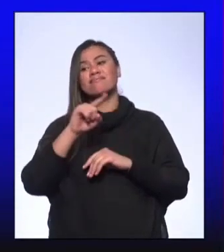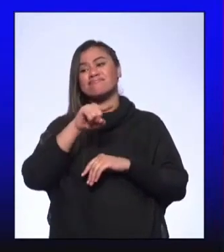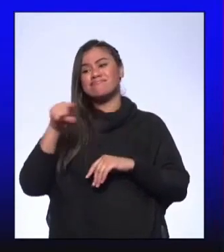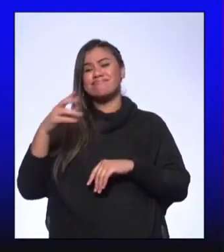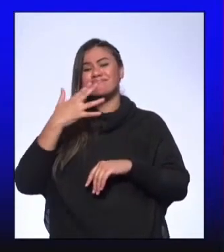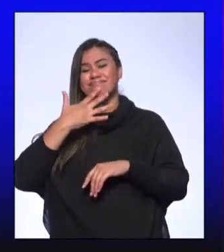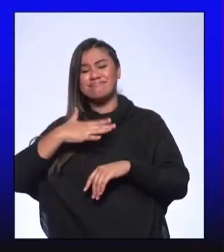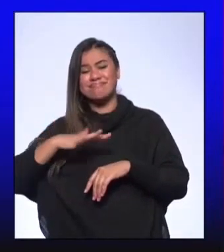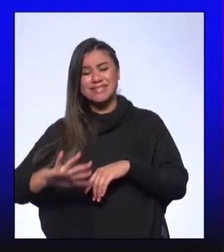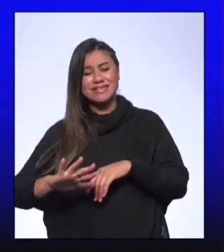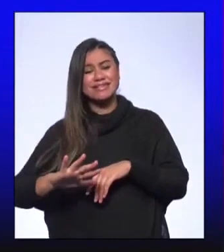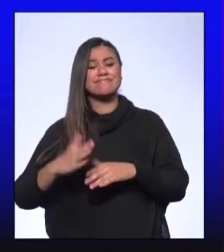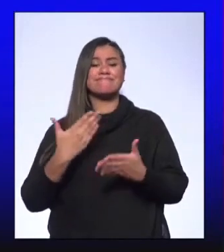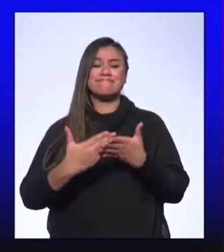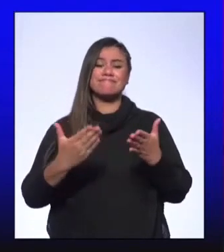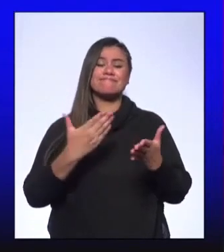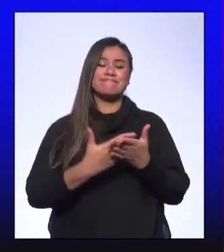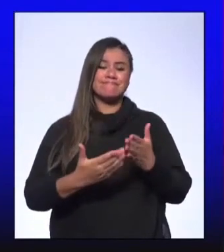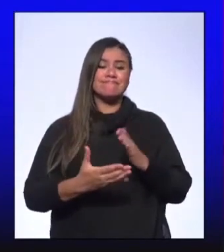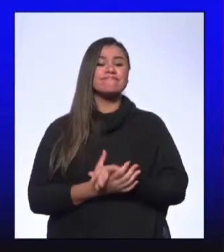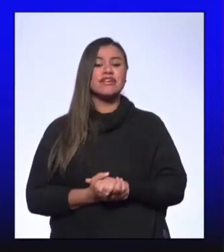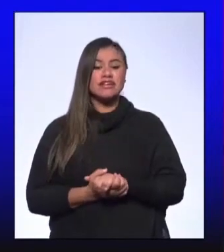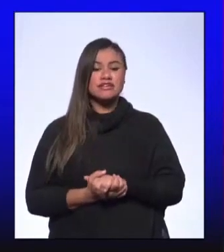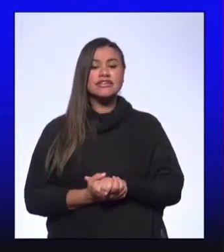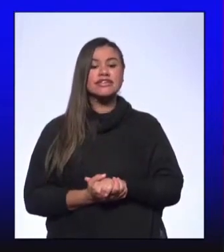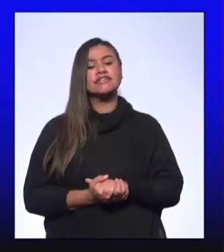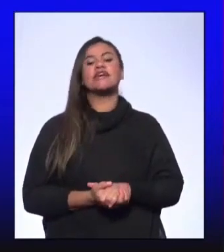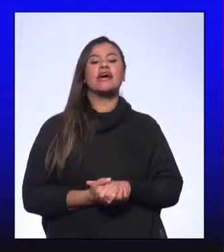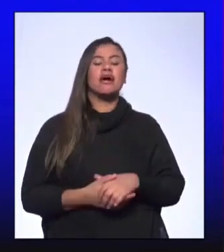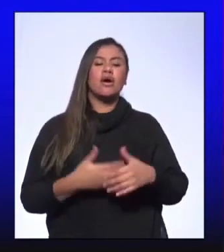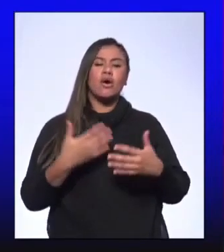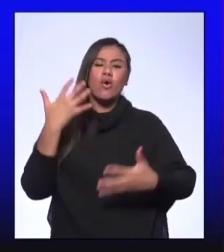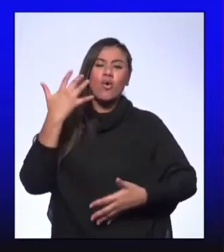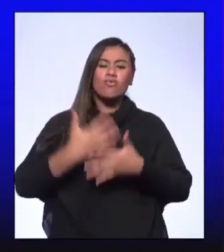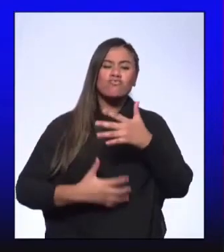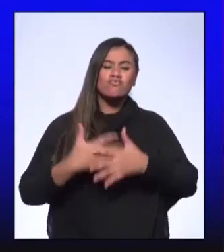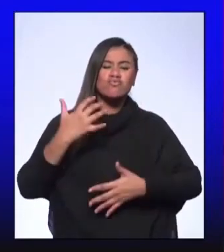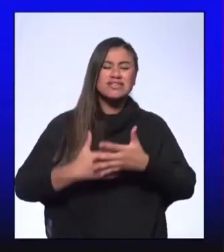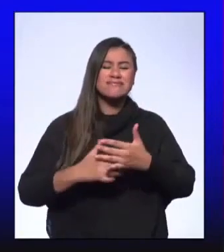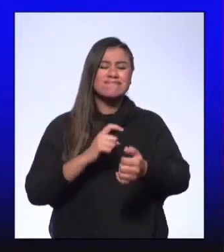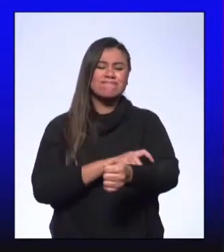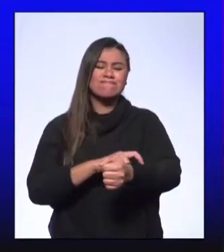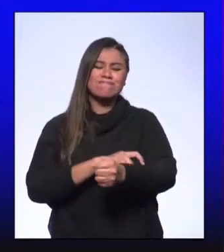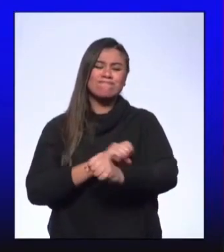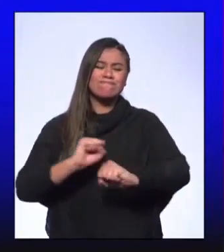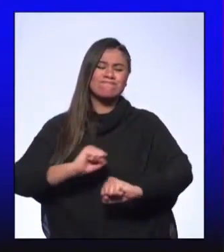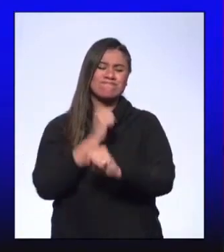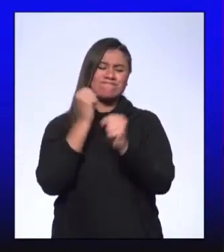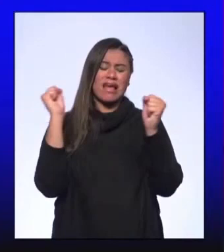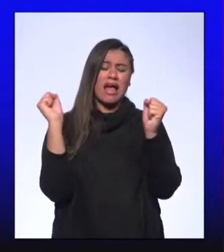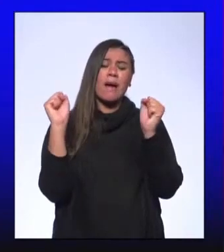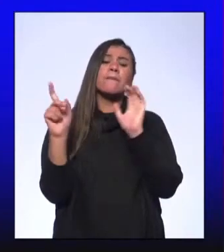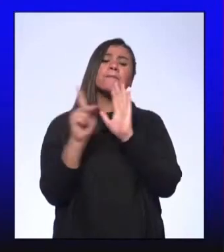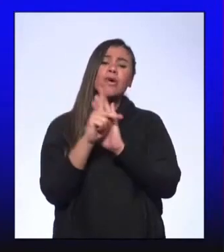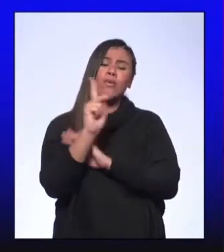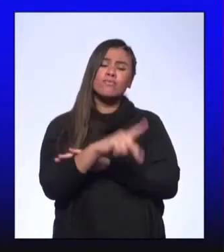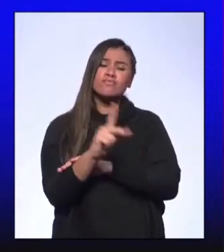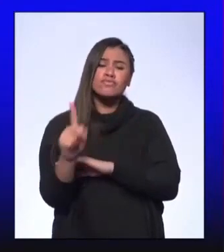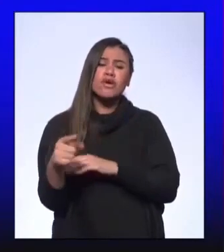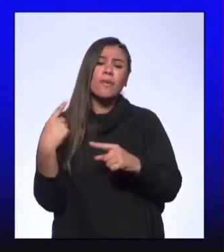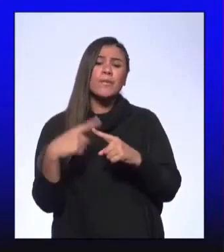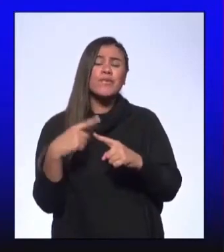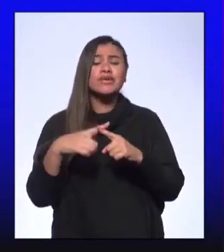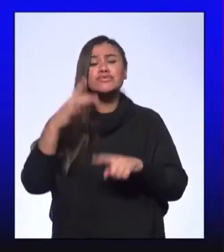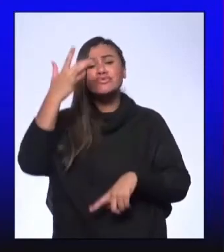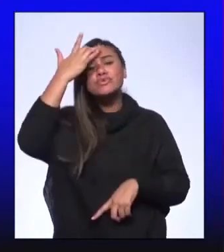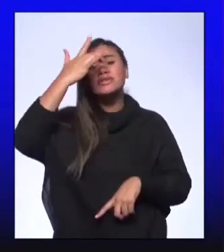né? Há muita confusão e há muito estresse para os professores, né? Como todos vocês, na incerteza de